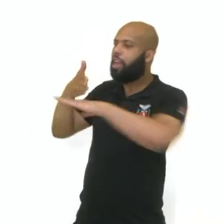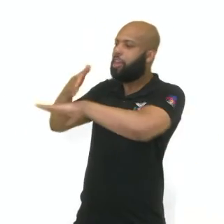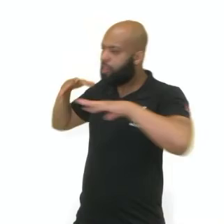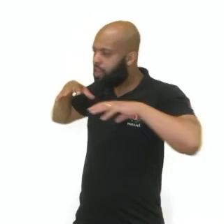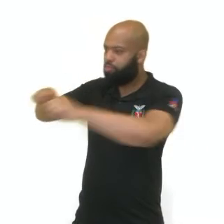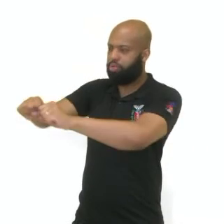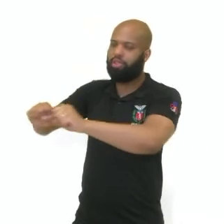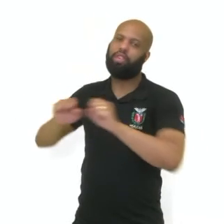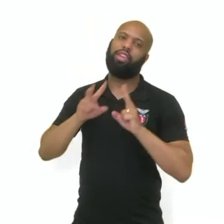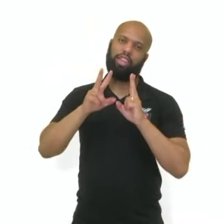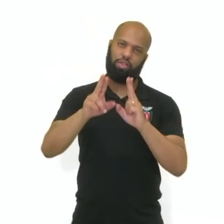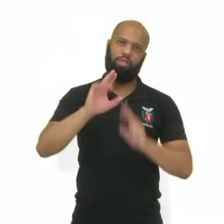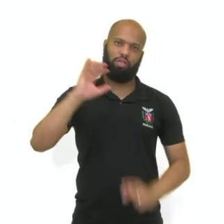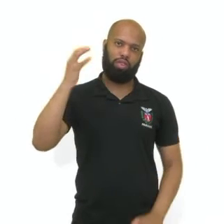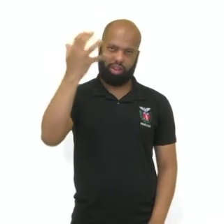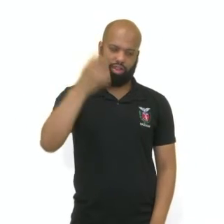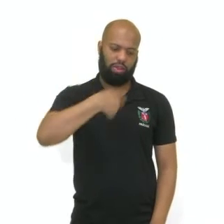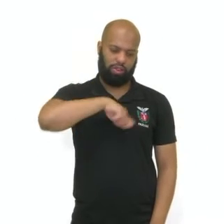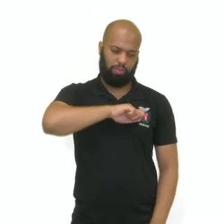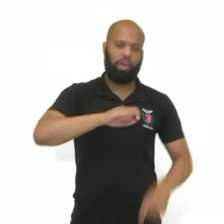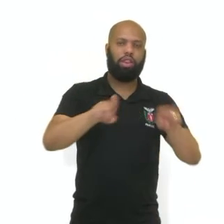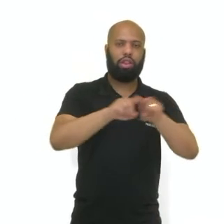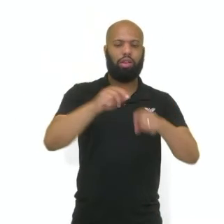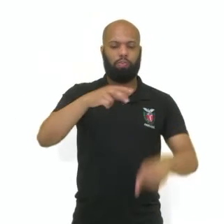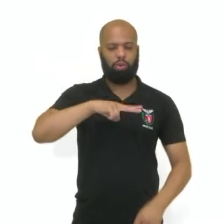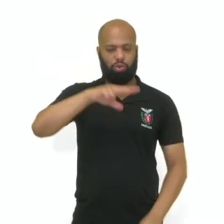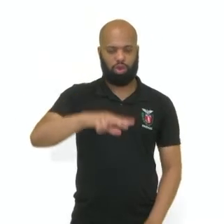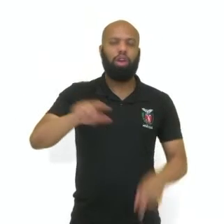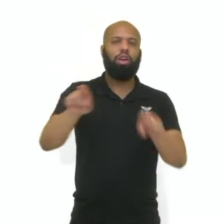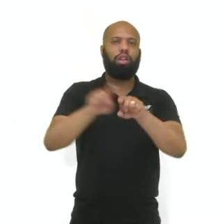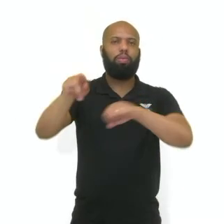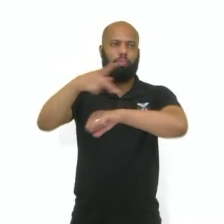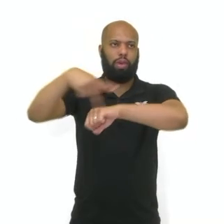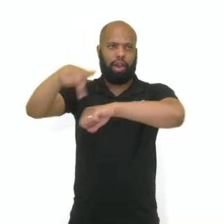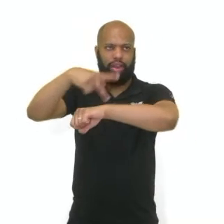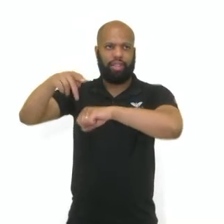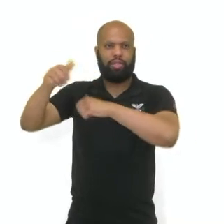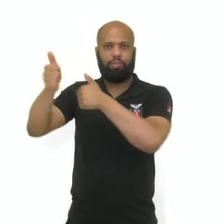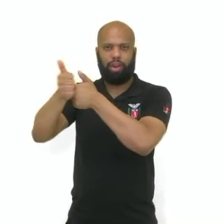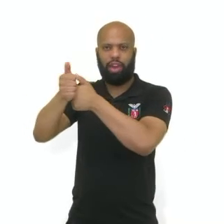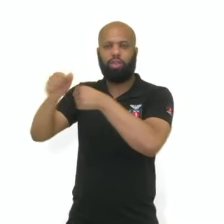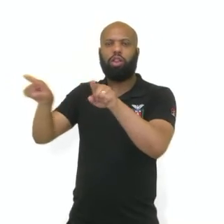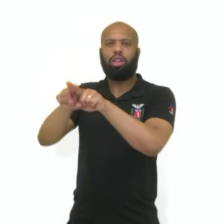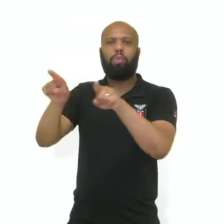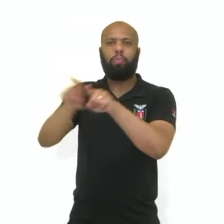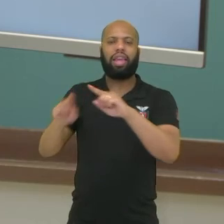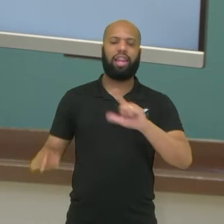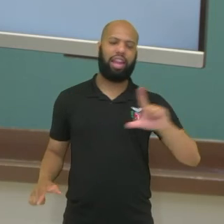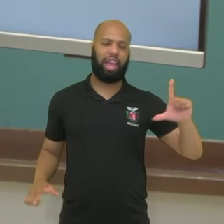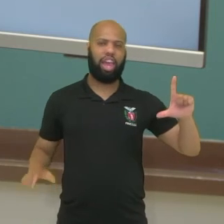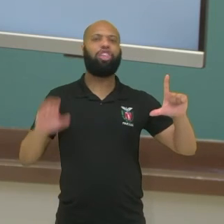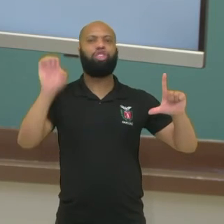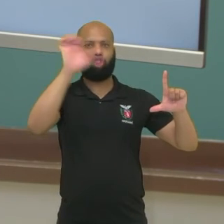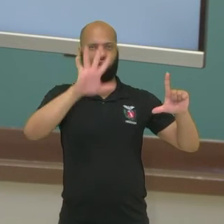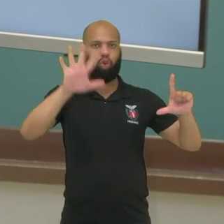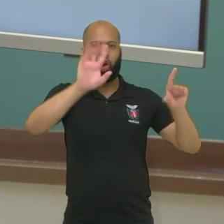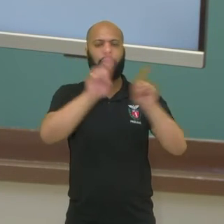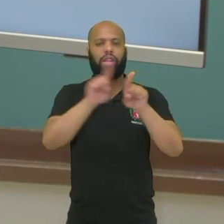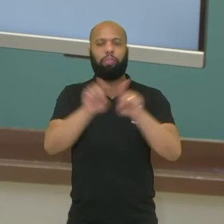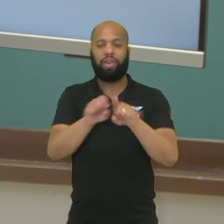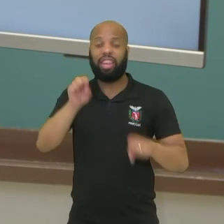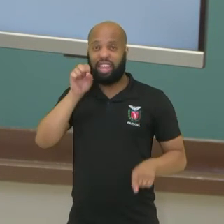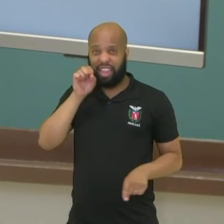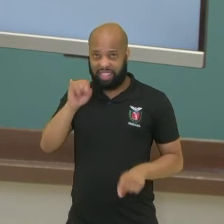foi o caso de Portugal e Espanha e dos países aqui também mais próximo ao leste europeu. Quem rompe o